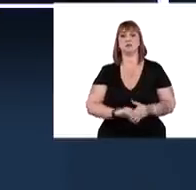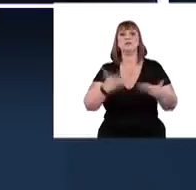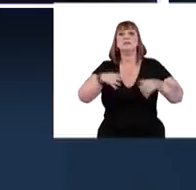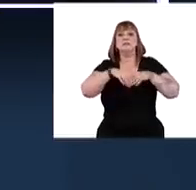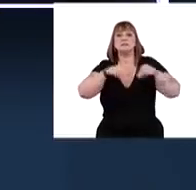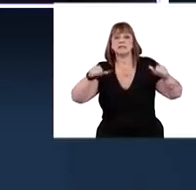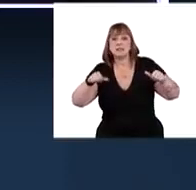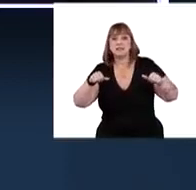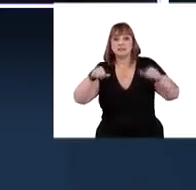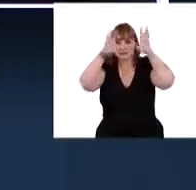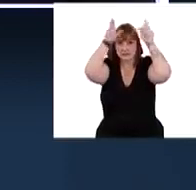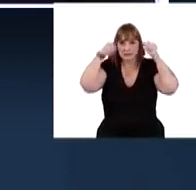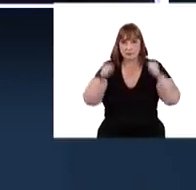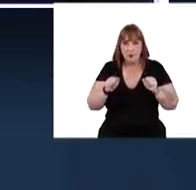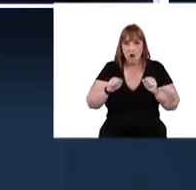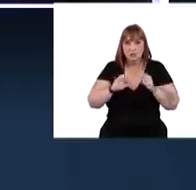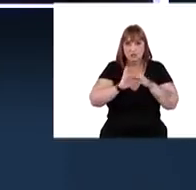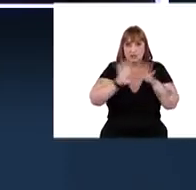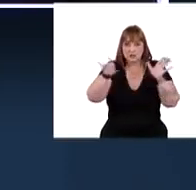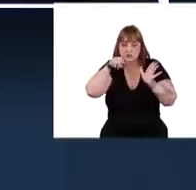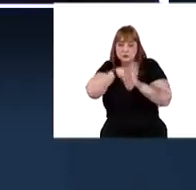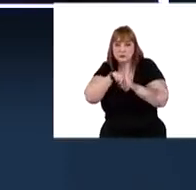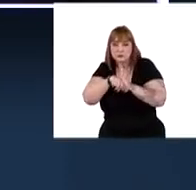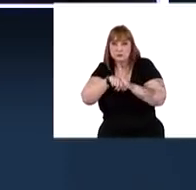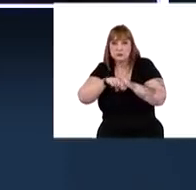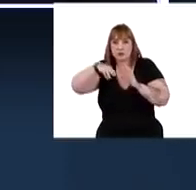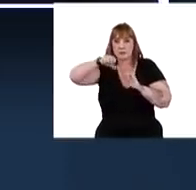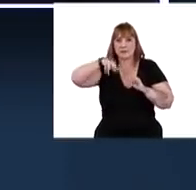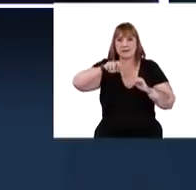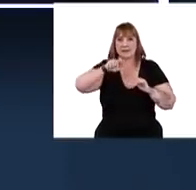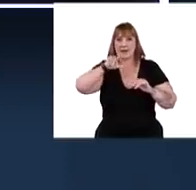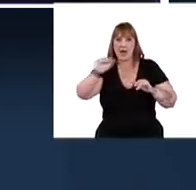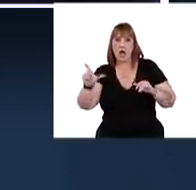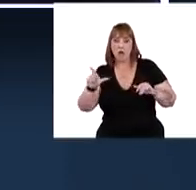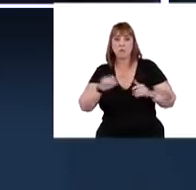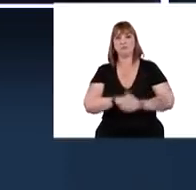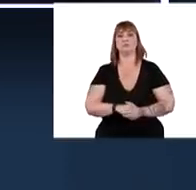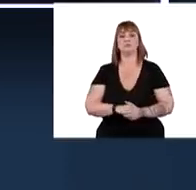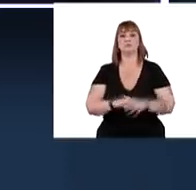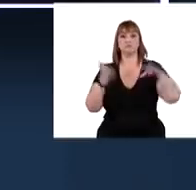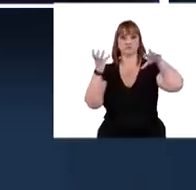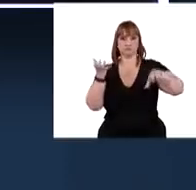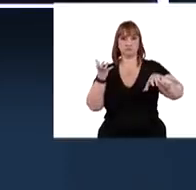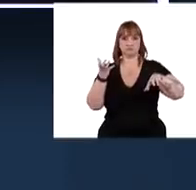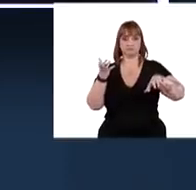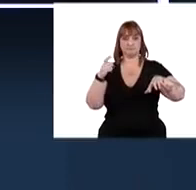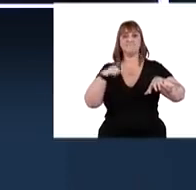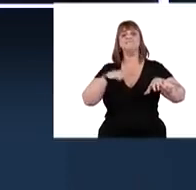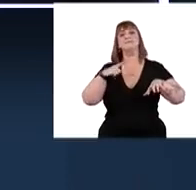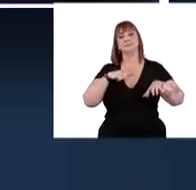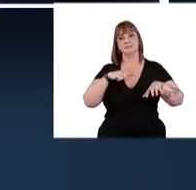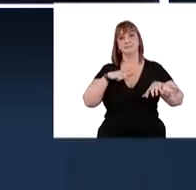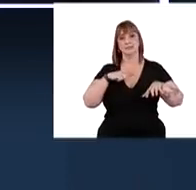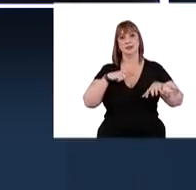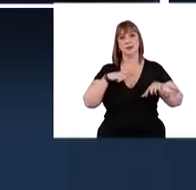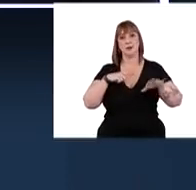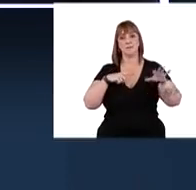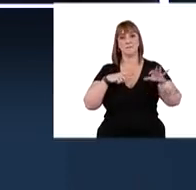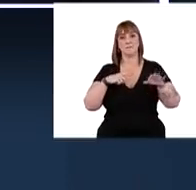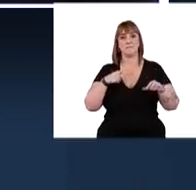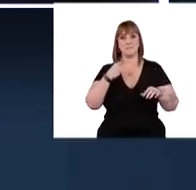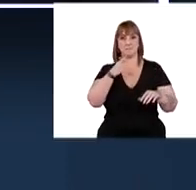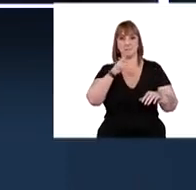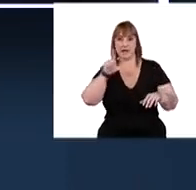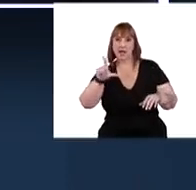Deveria ser permitido exploração mineral? Olha, no Congresso Nacional tramita um projeto de